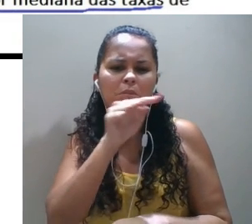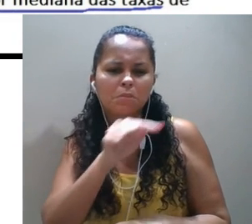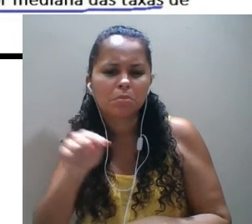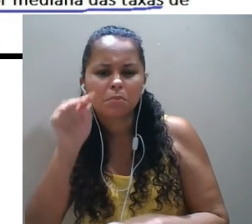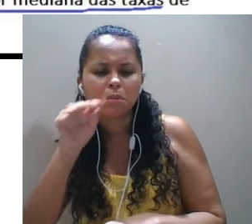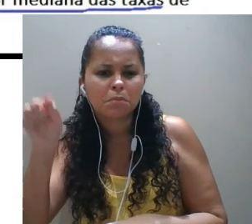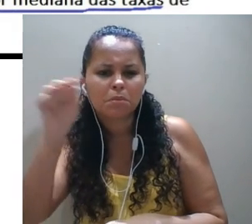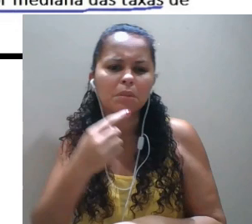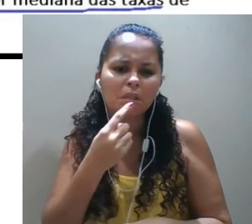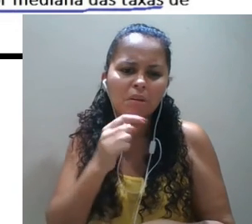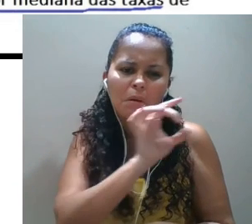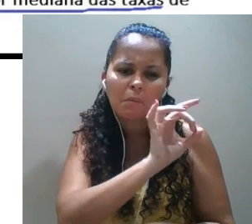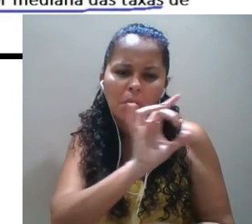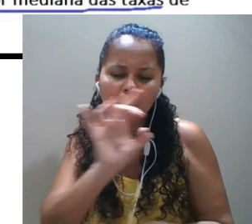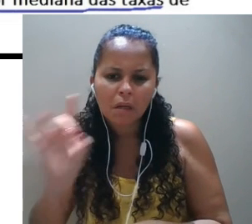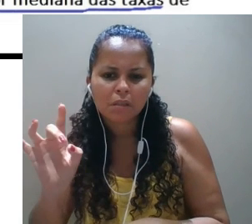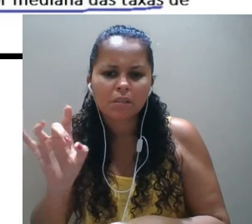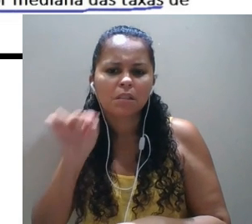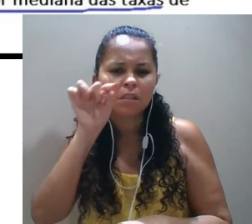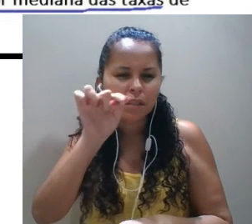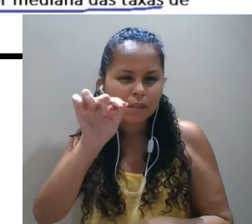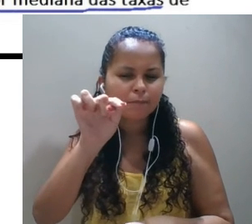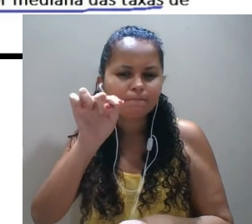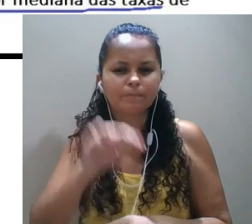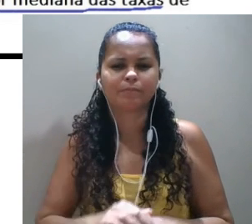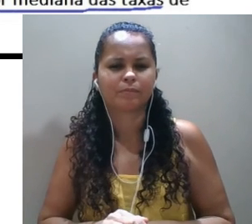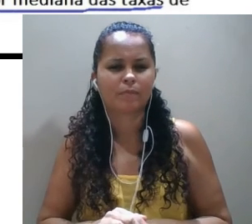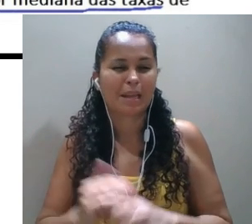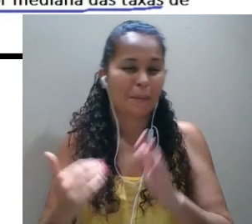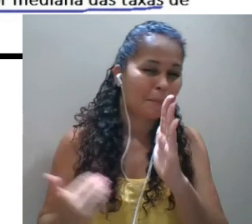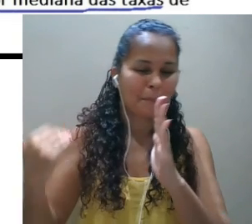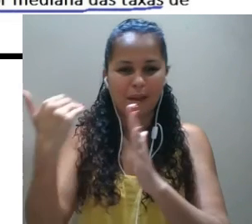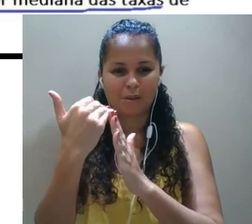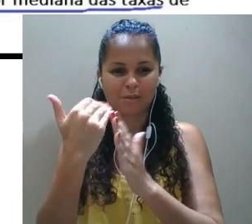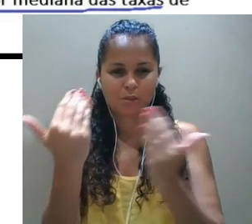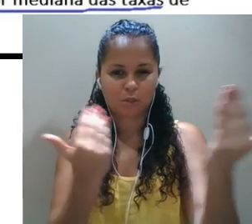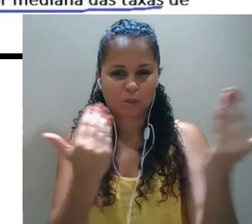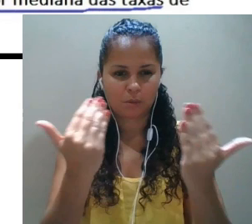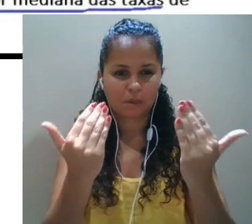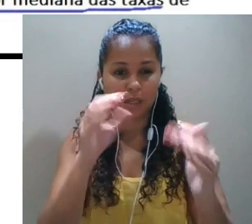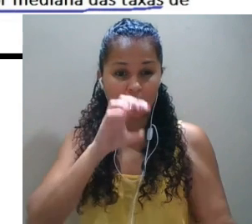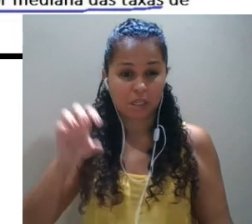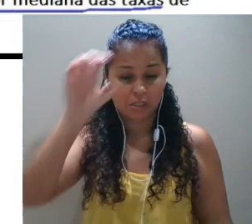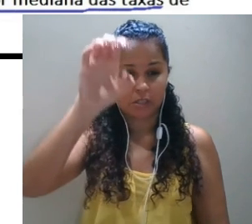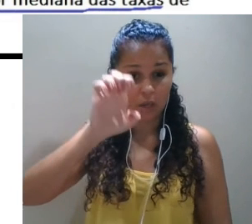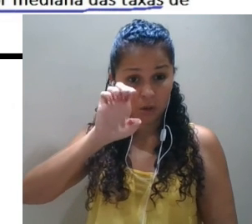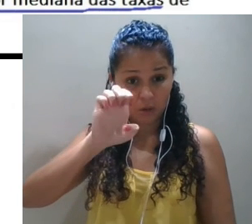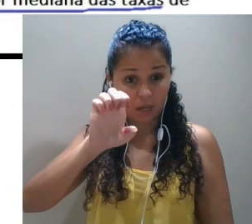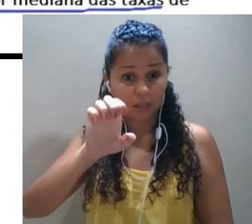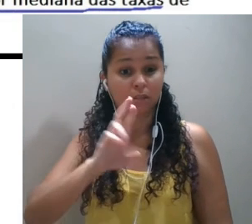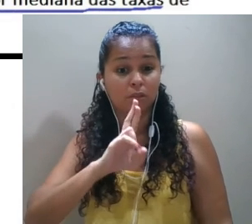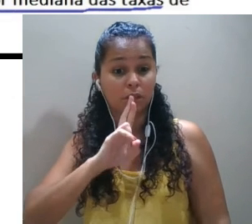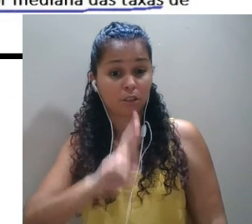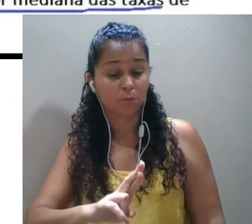destacamos para cada uma das regiões, essa aqui é a maior de todas, a da região E. Então, a gente vai marcar a